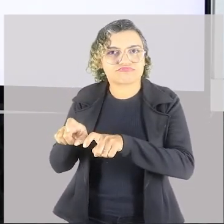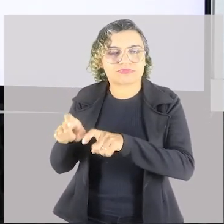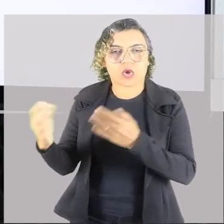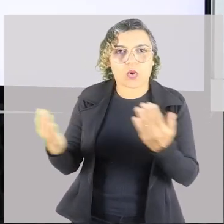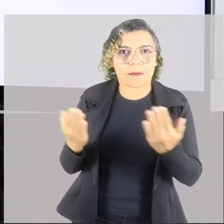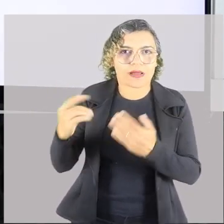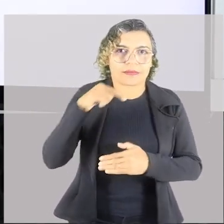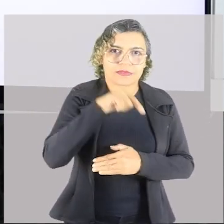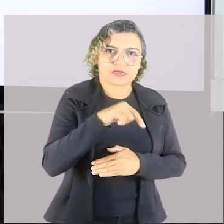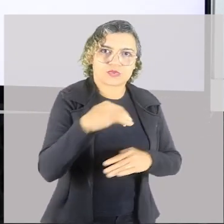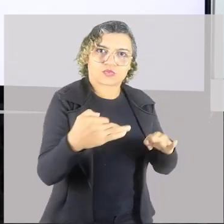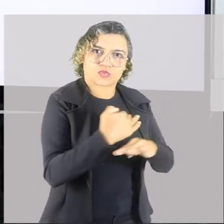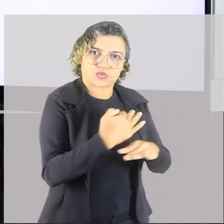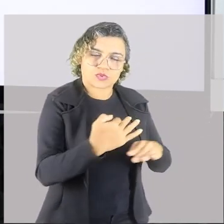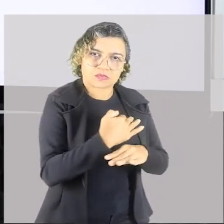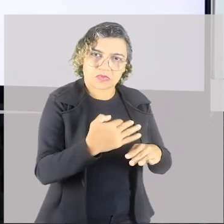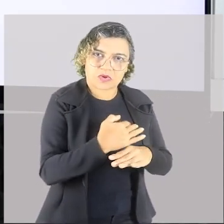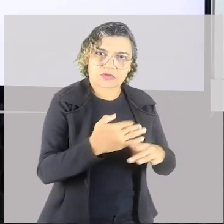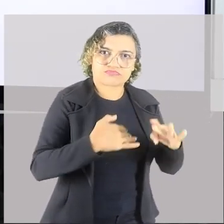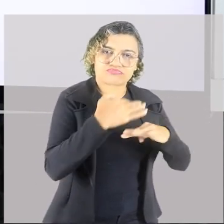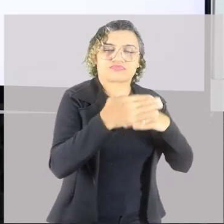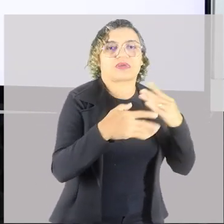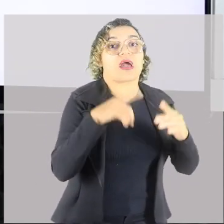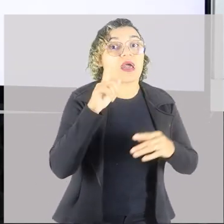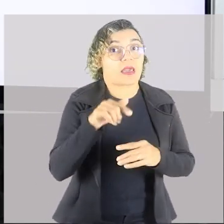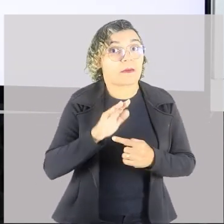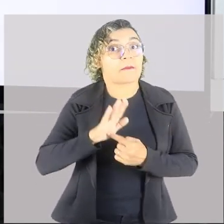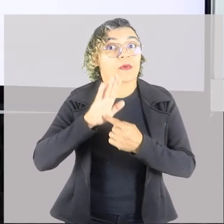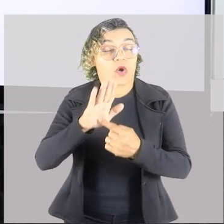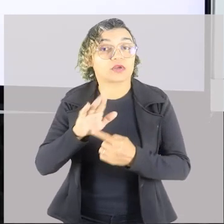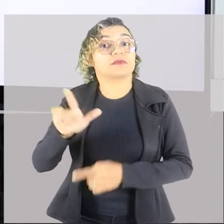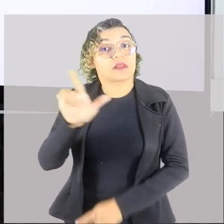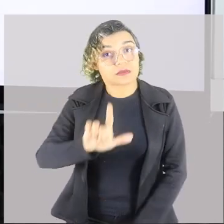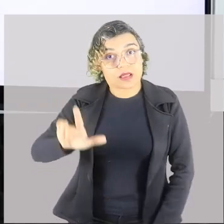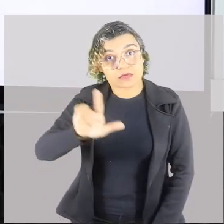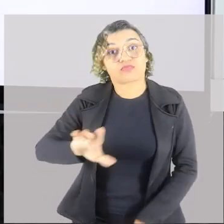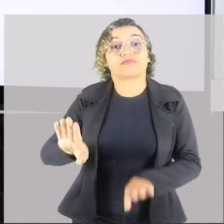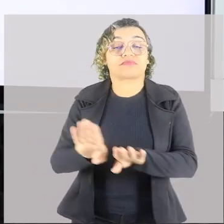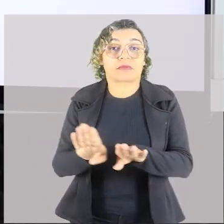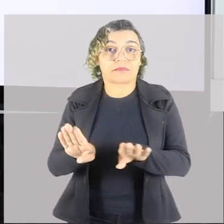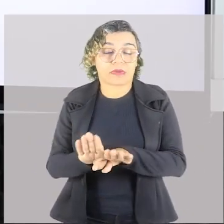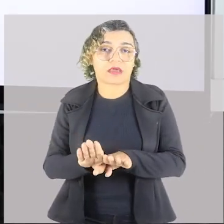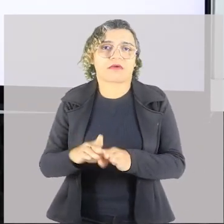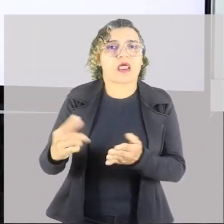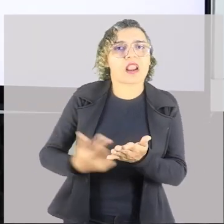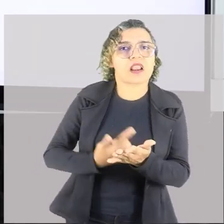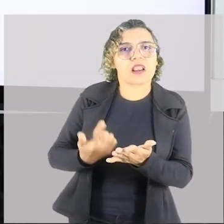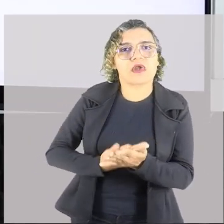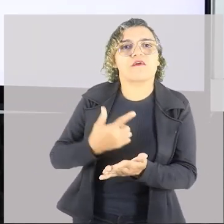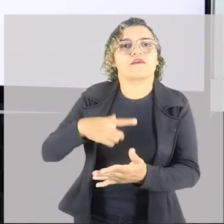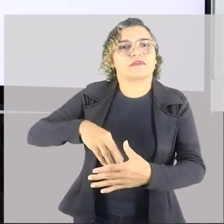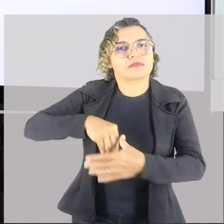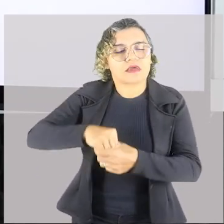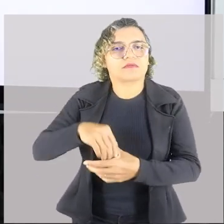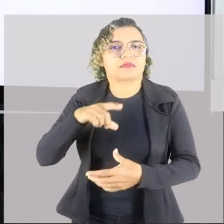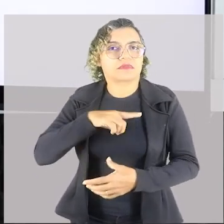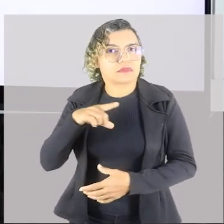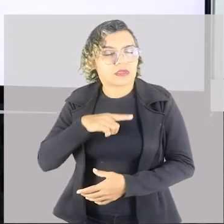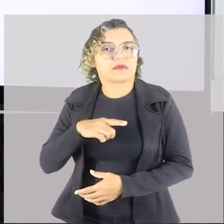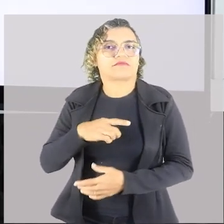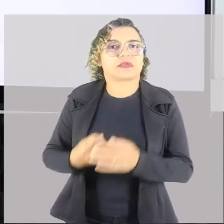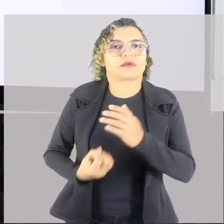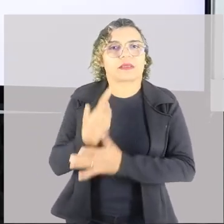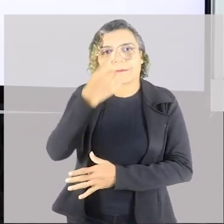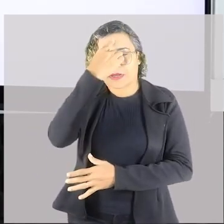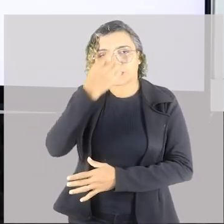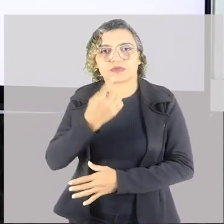moram no campo. E muitas vezes isso é expresso na literatura, né, na criação de personagens, como é o caso do